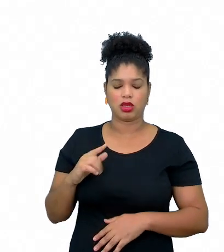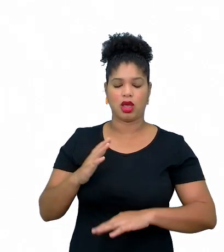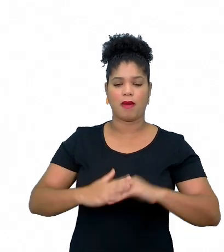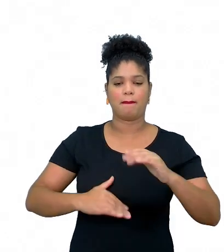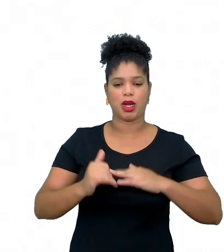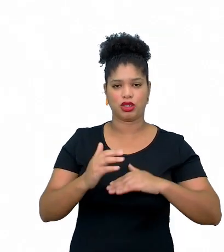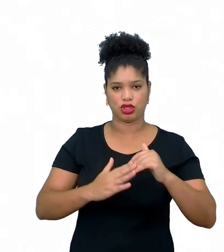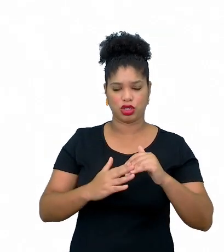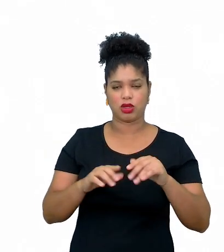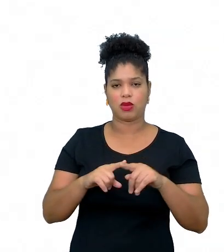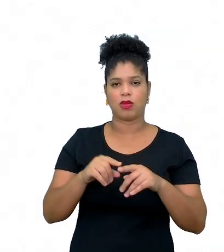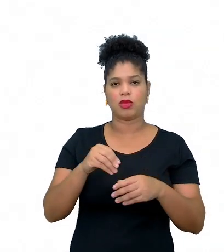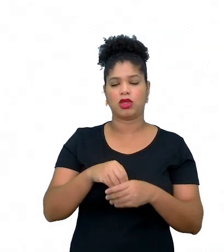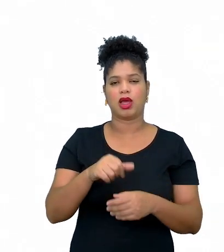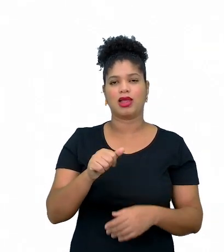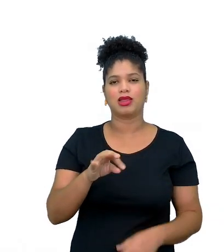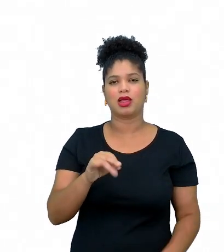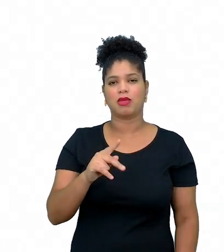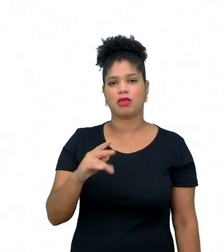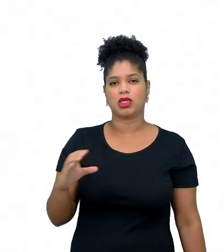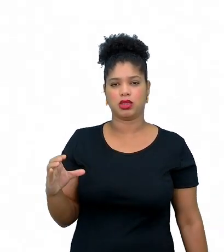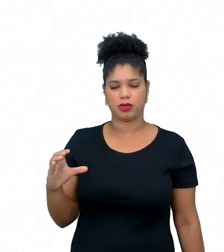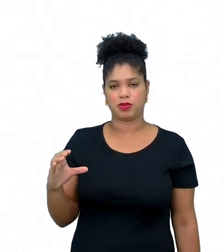prático nas ATPCs.